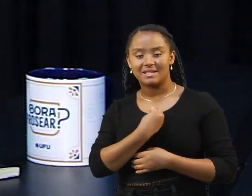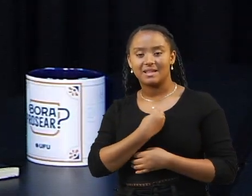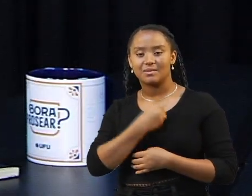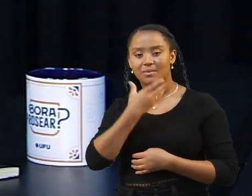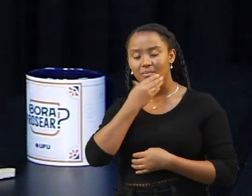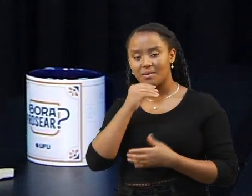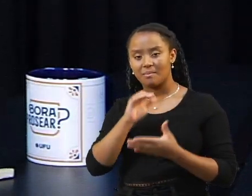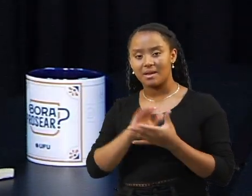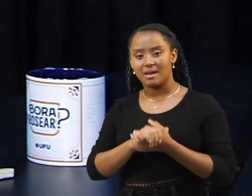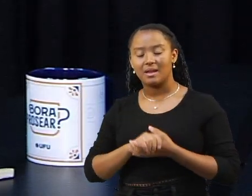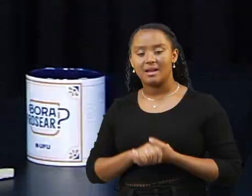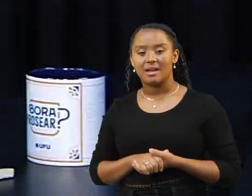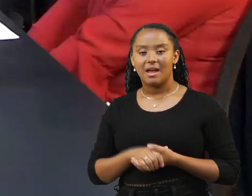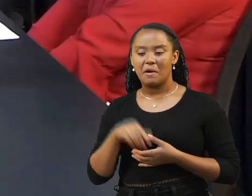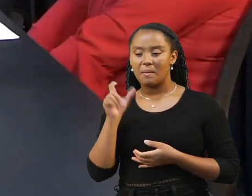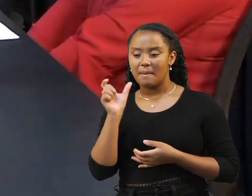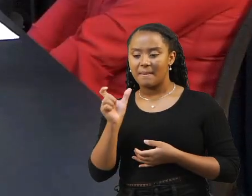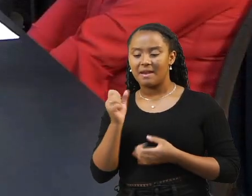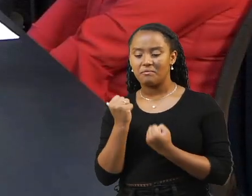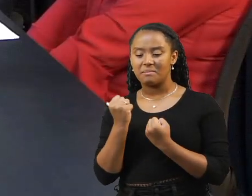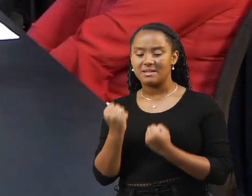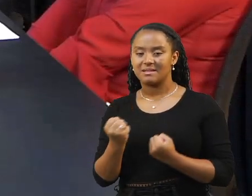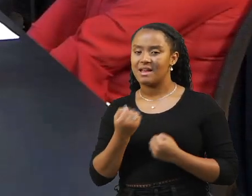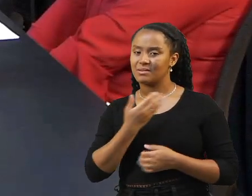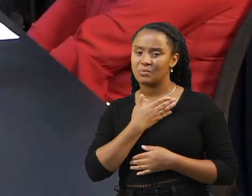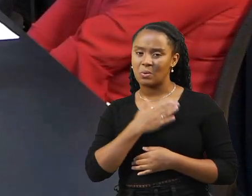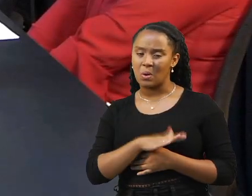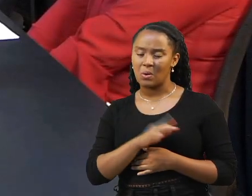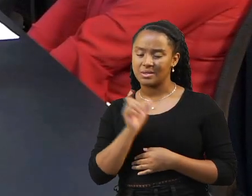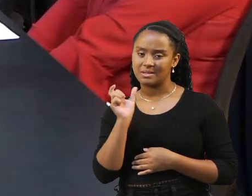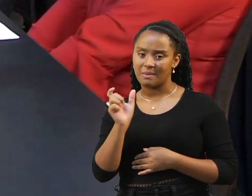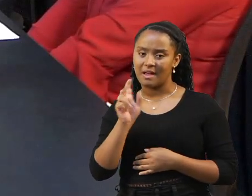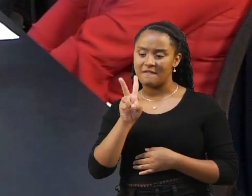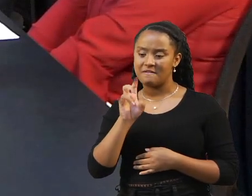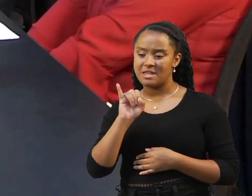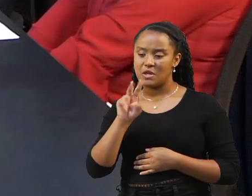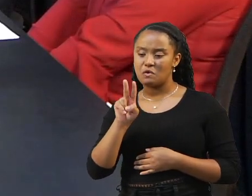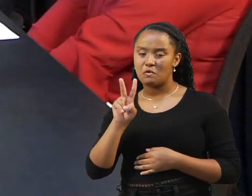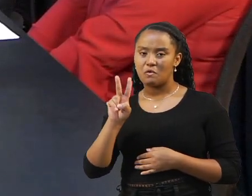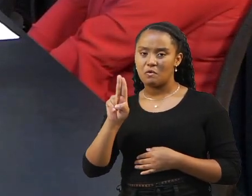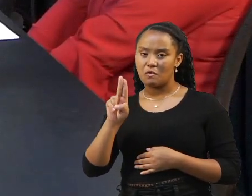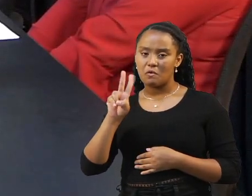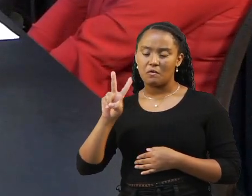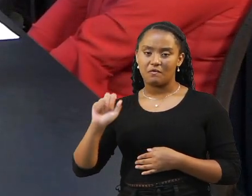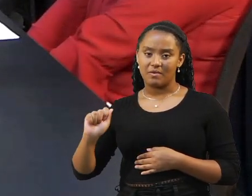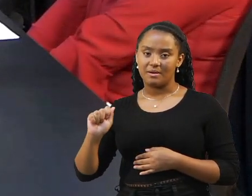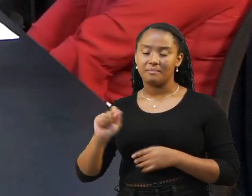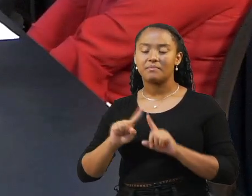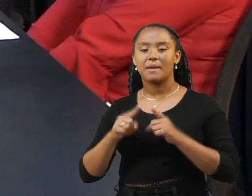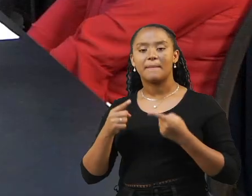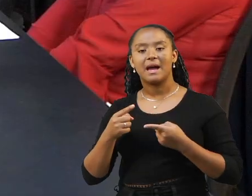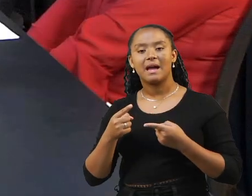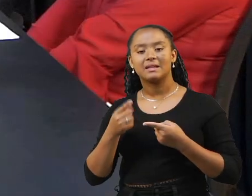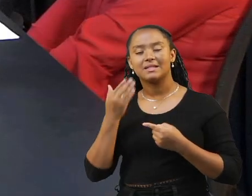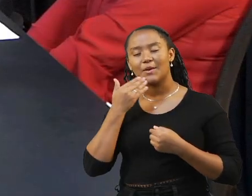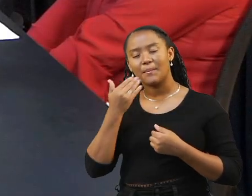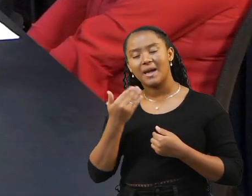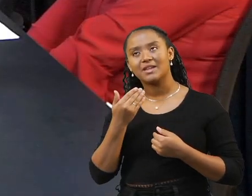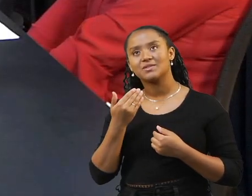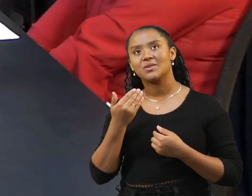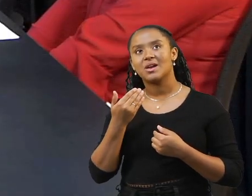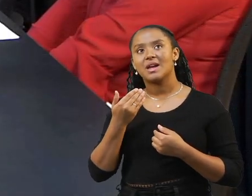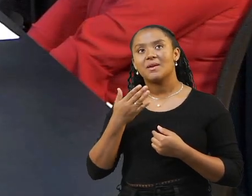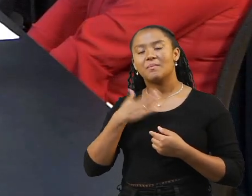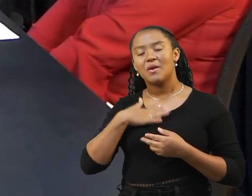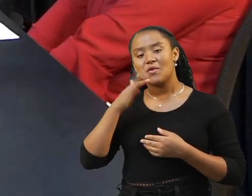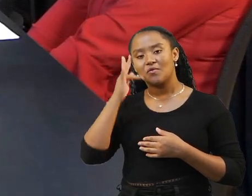meu marido comigo. É uma palavra pesada, não é? É pesada, não é? Eu não gosto também, não. Mas eu penso assim, o